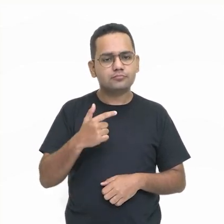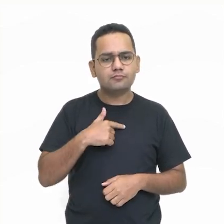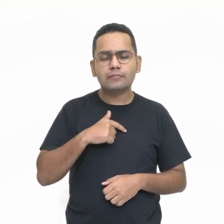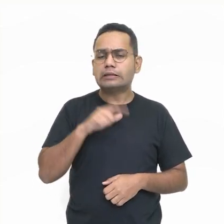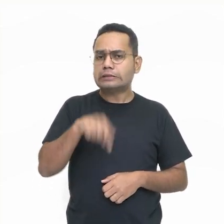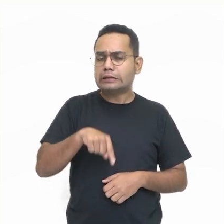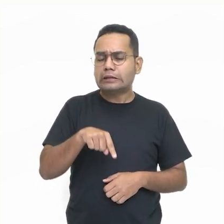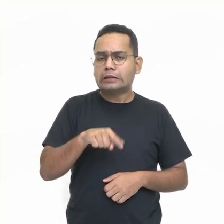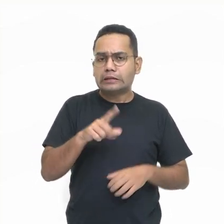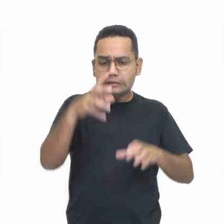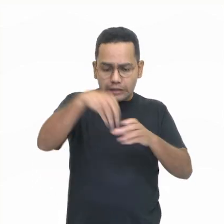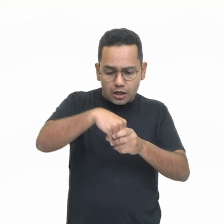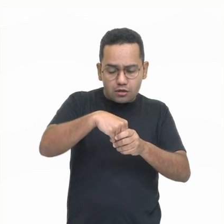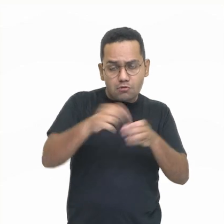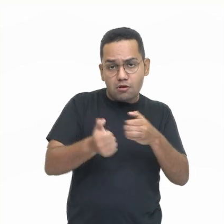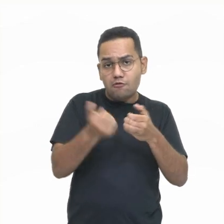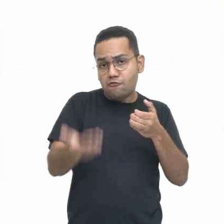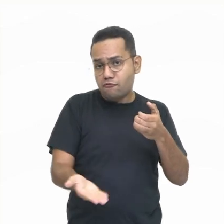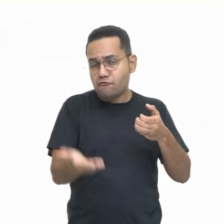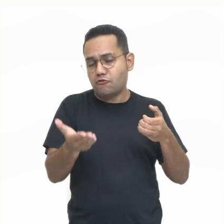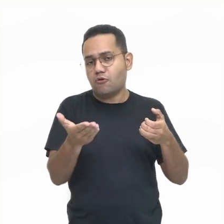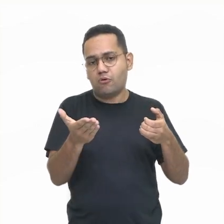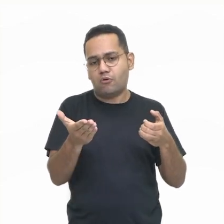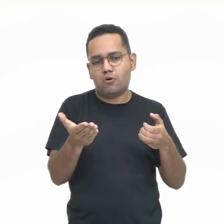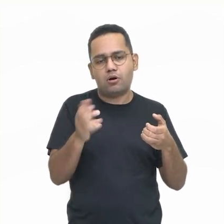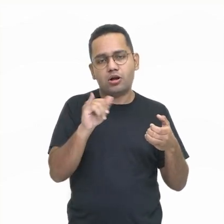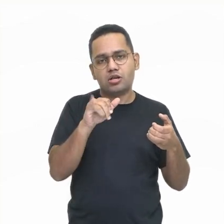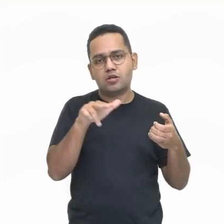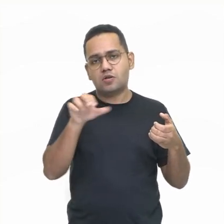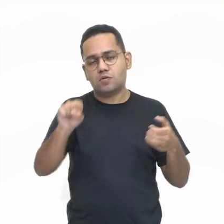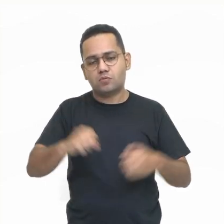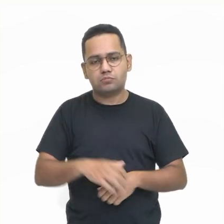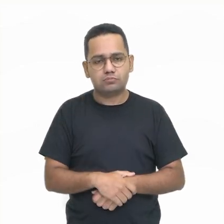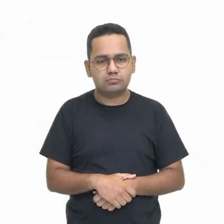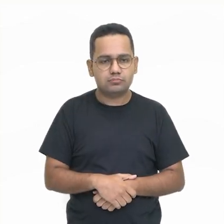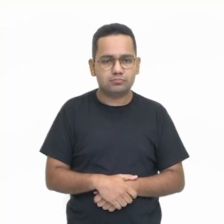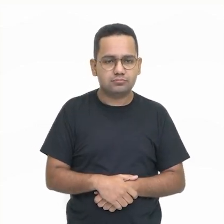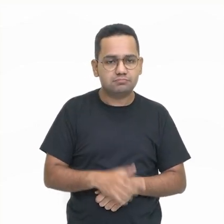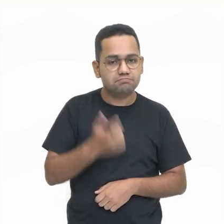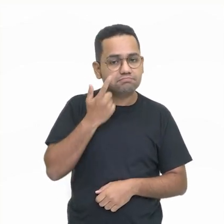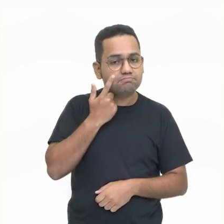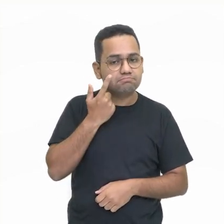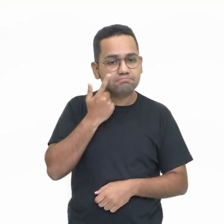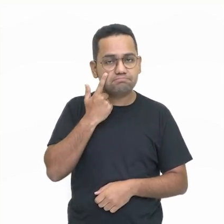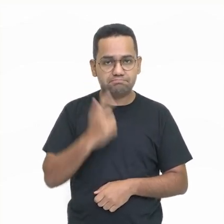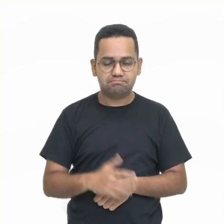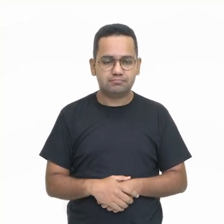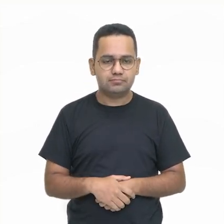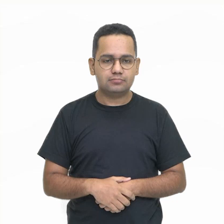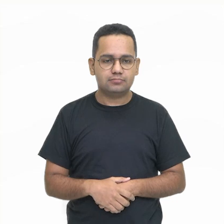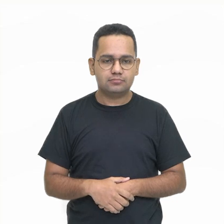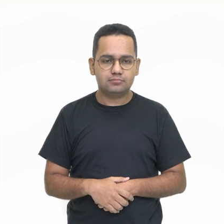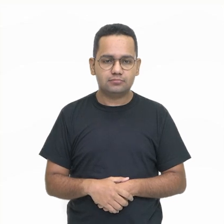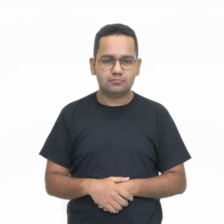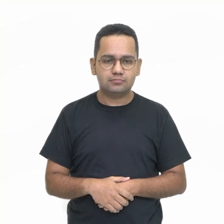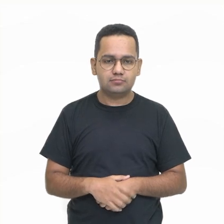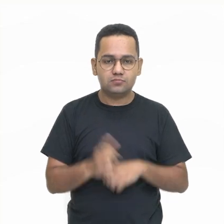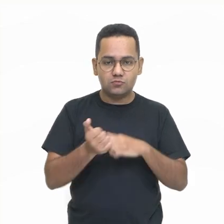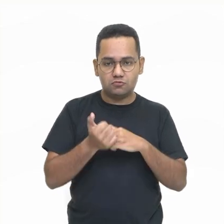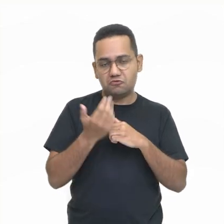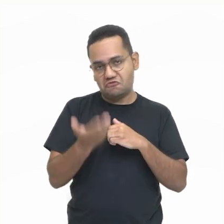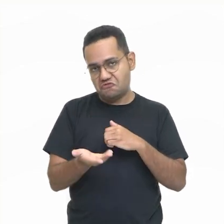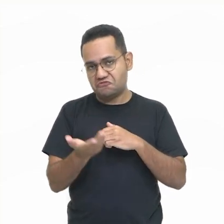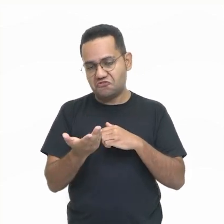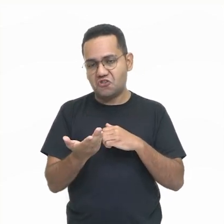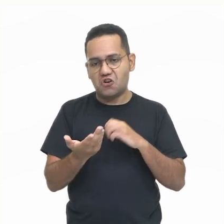é importante que a gente saiba? Que no meio extracelular ou fora da célula, a gente tem uma